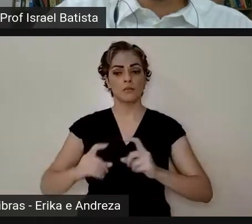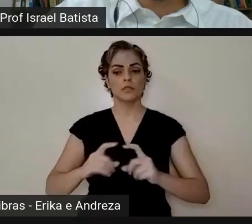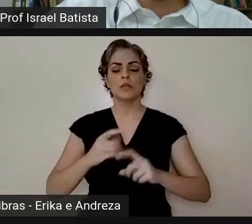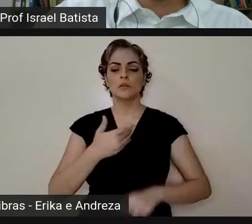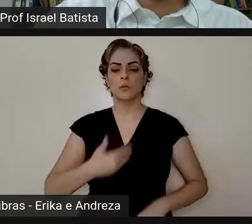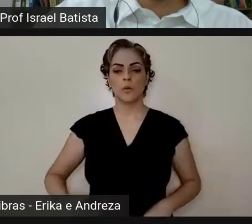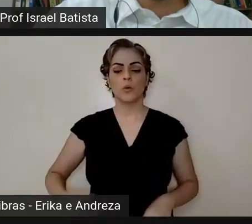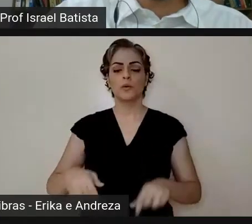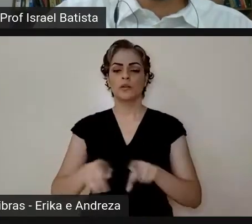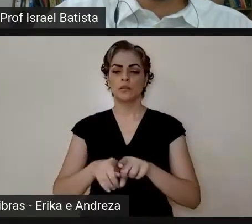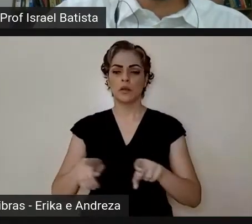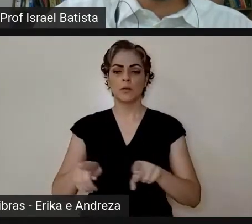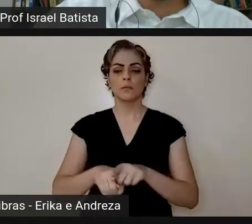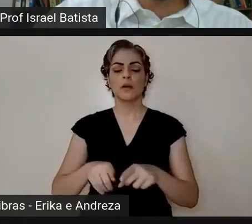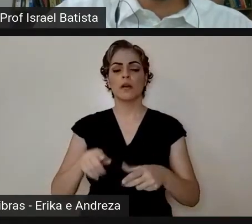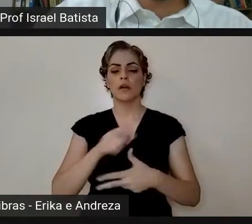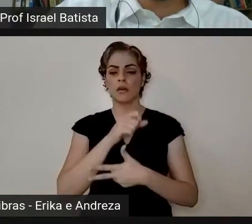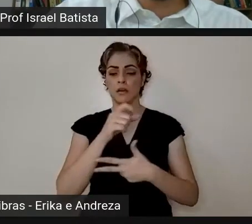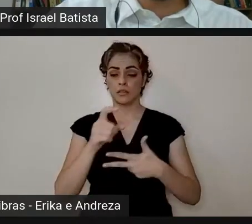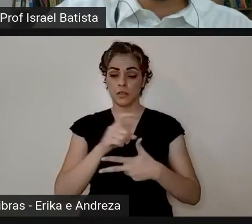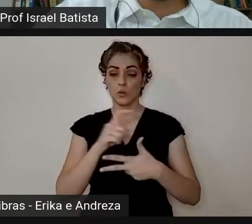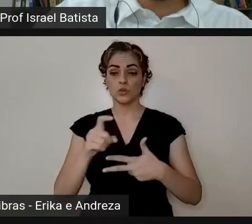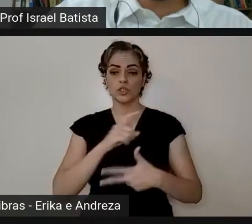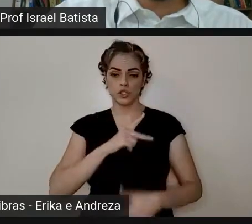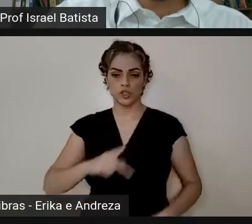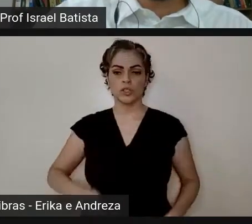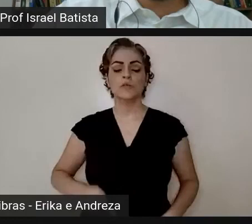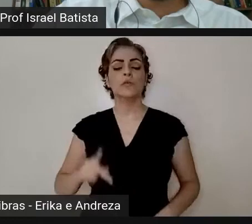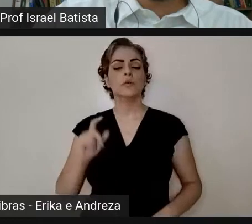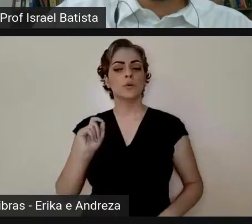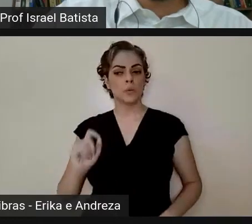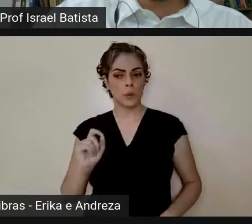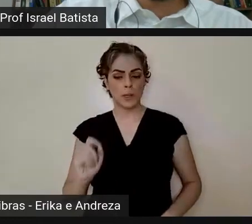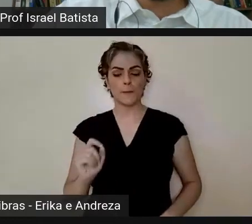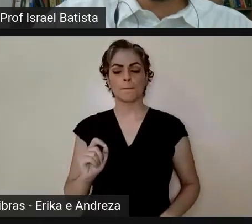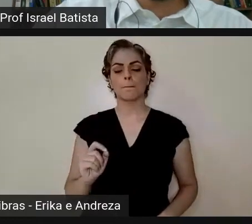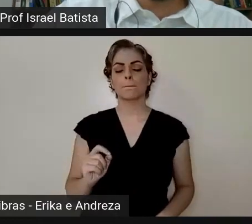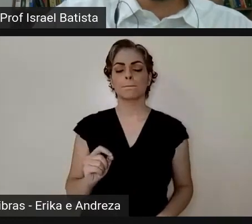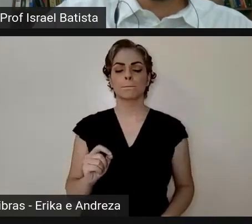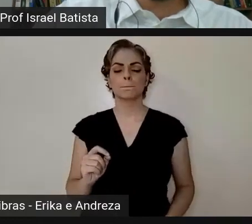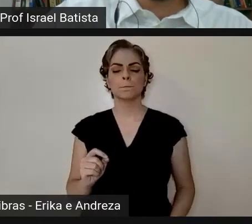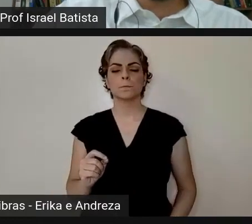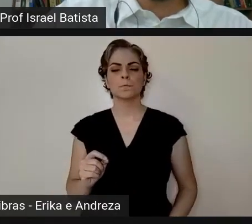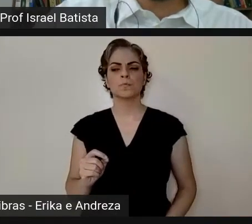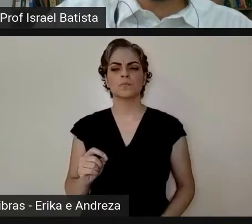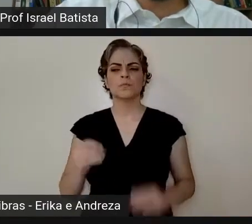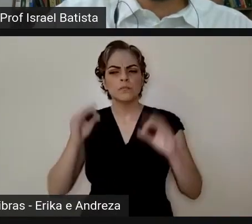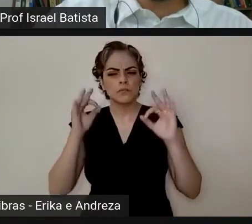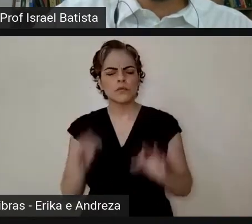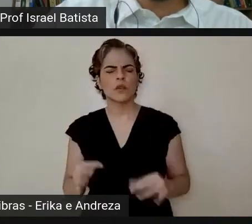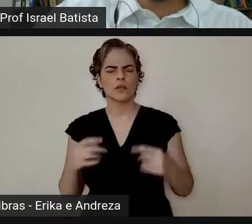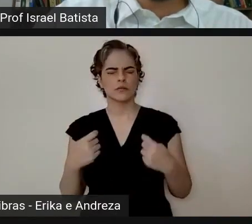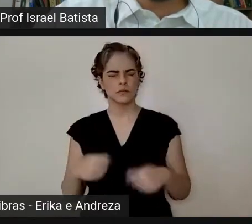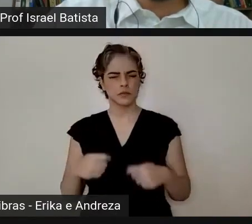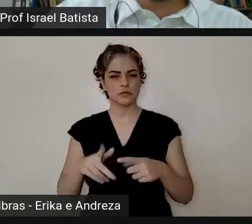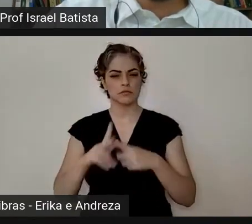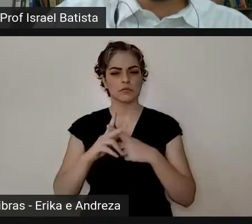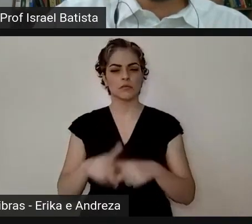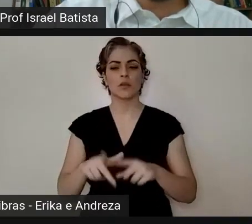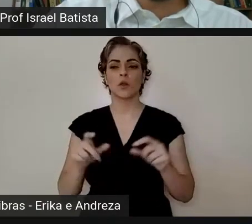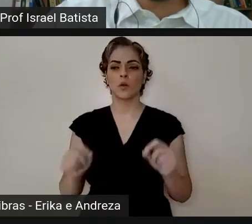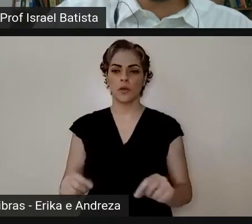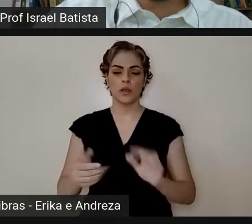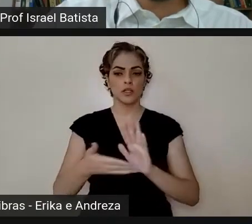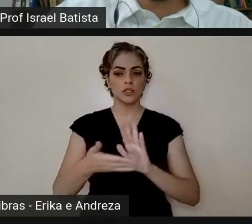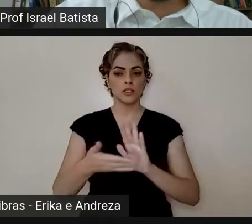chefe do Poder Executivo, também vai numa direção que eu acredito que é correta, né? A extinção de um órgão